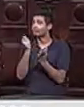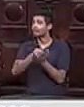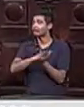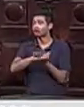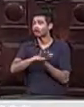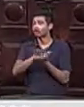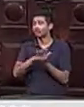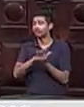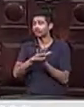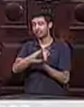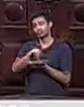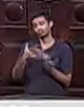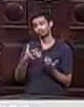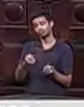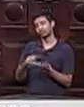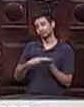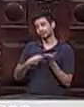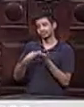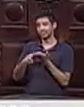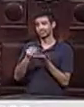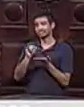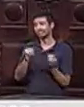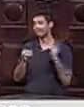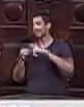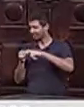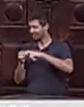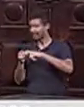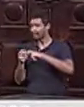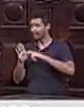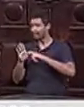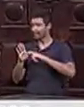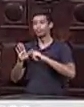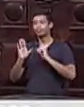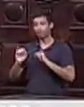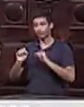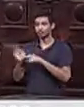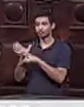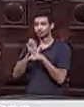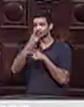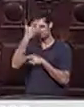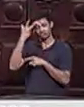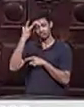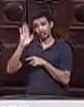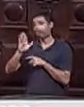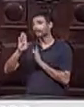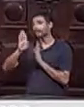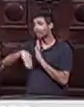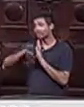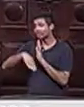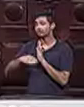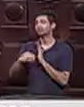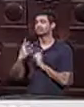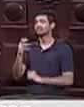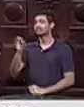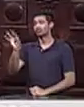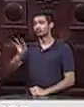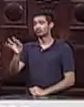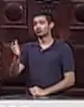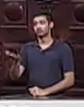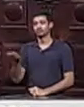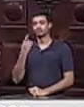volta. Mas, e a gente ainda corta na carne 30%. São os